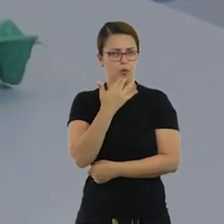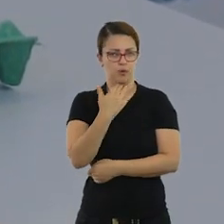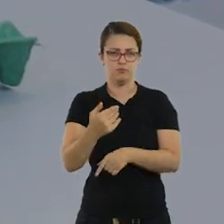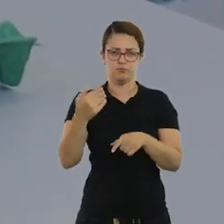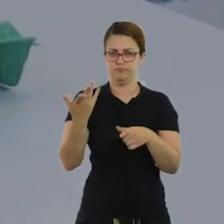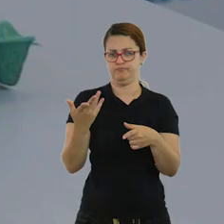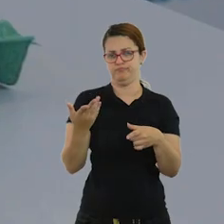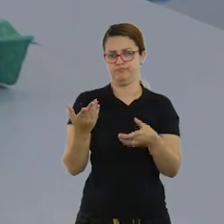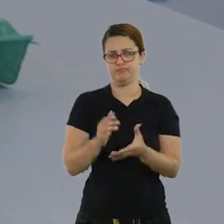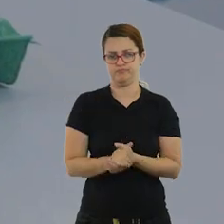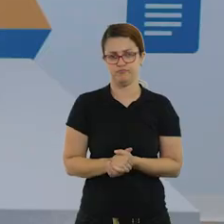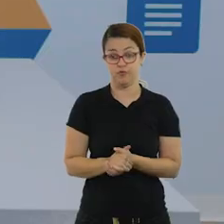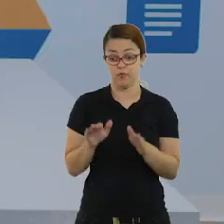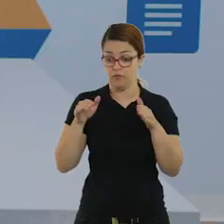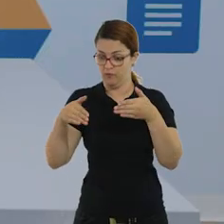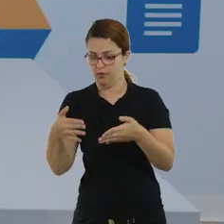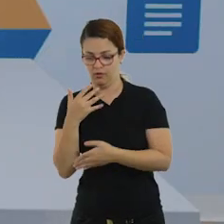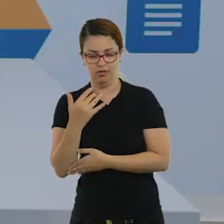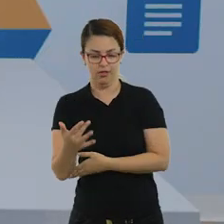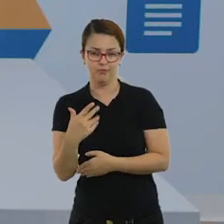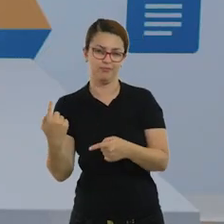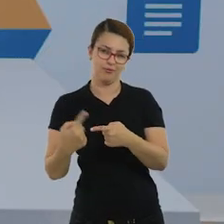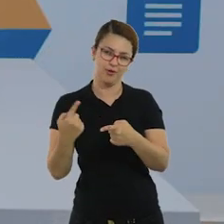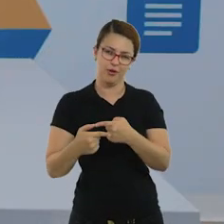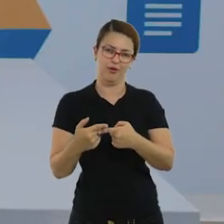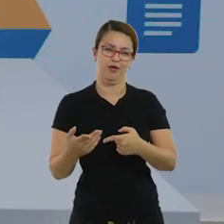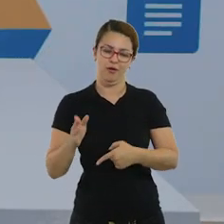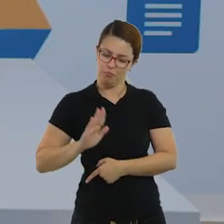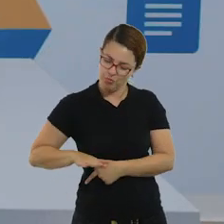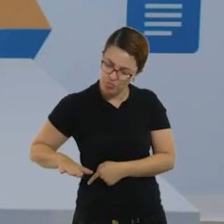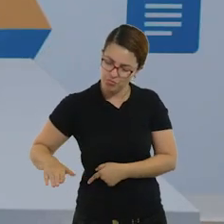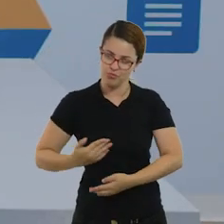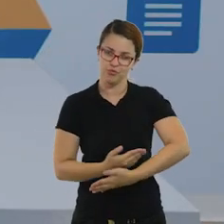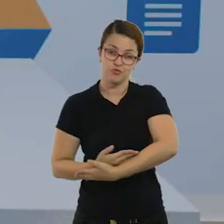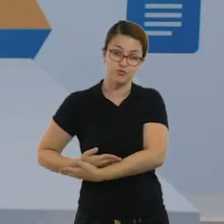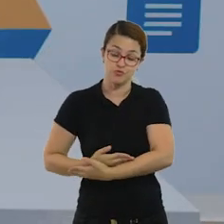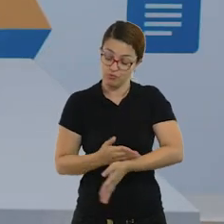não vai frisar isso ainda, que eles são pequenininhos, eles só estão mesmo